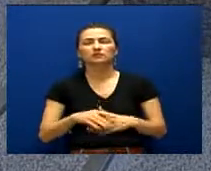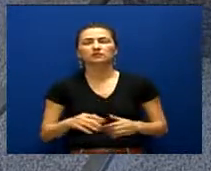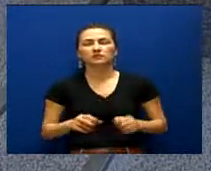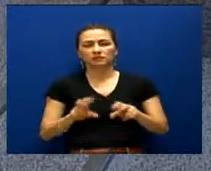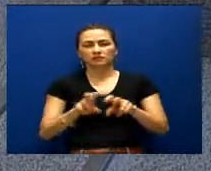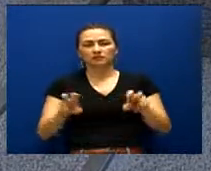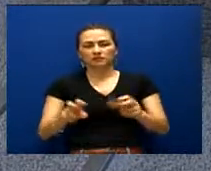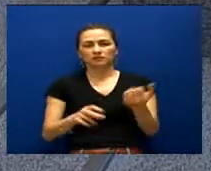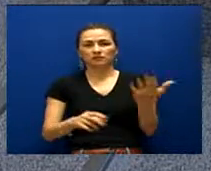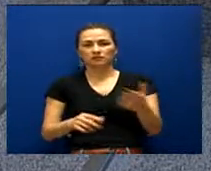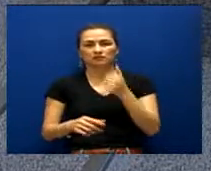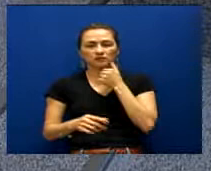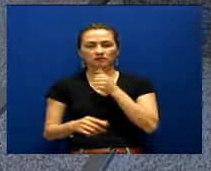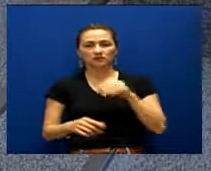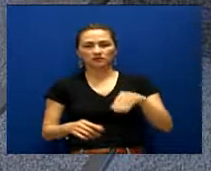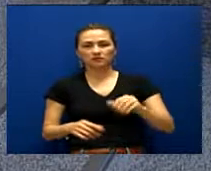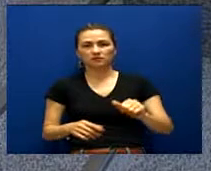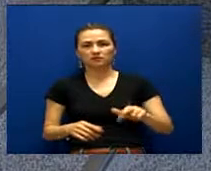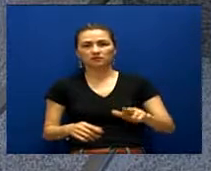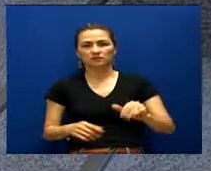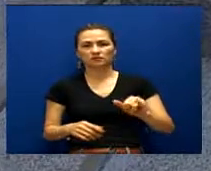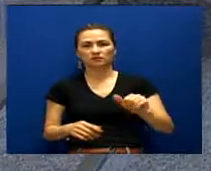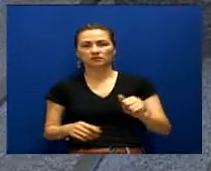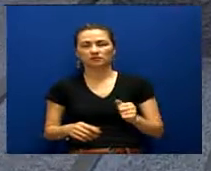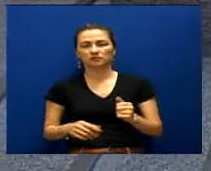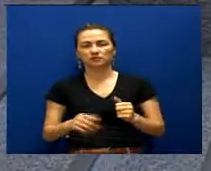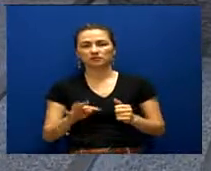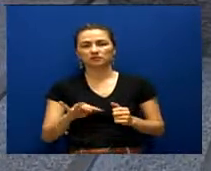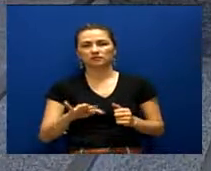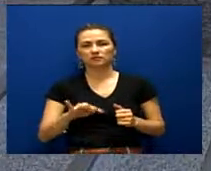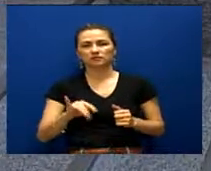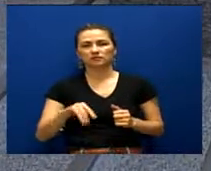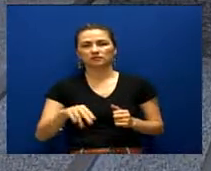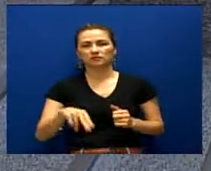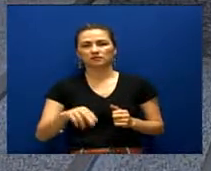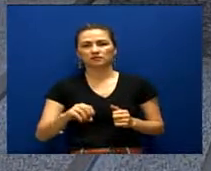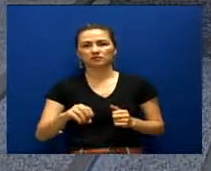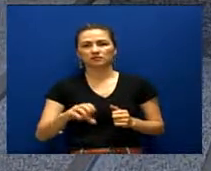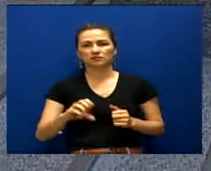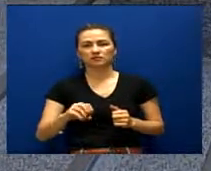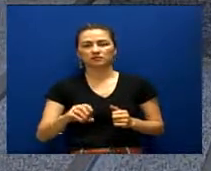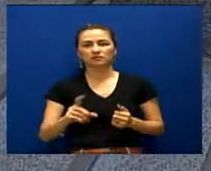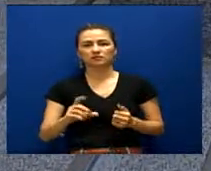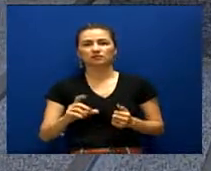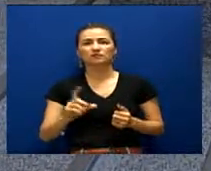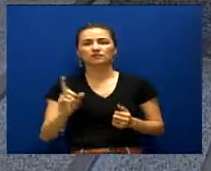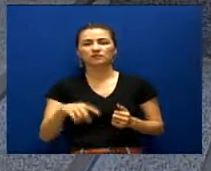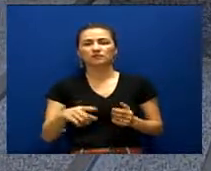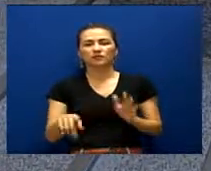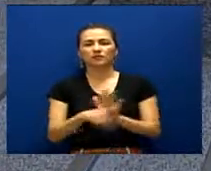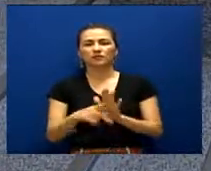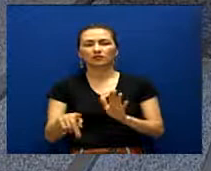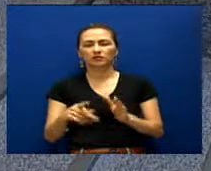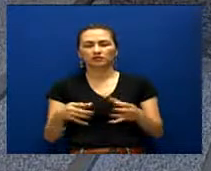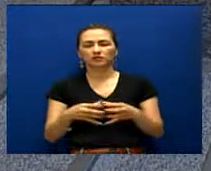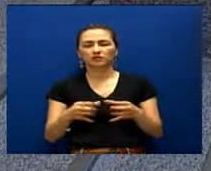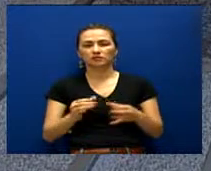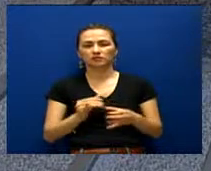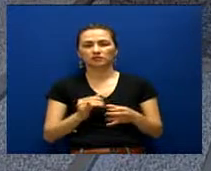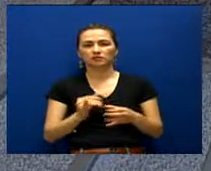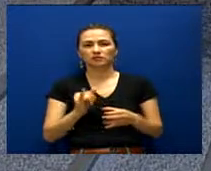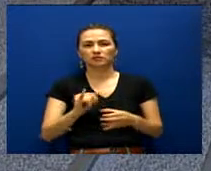plenário da casa a Márcia Tinoco Tidei, ela que é diretora pedagógica da Integrar. Seja bem-vinda, viu,